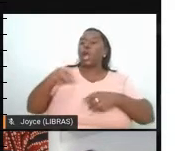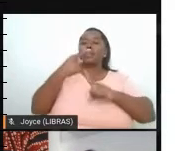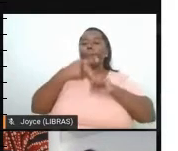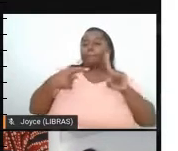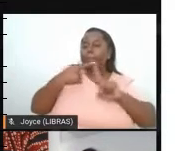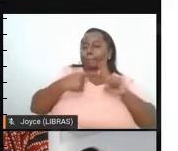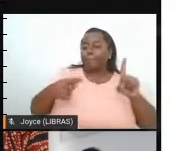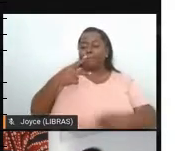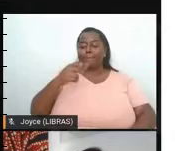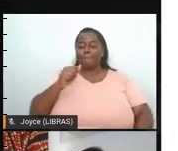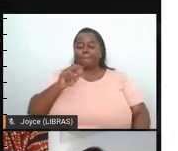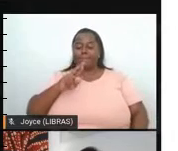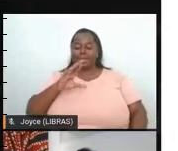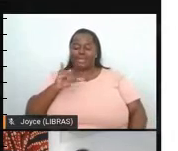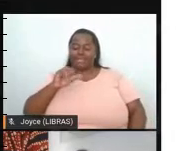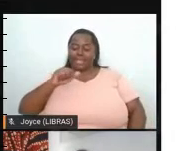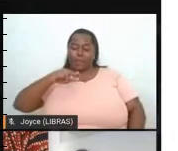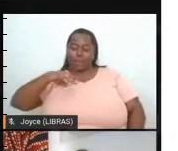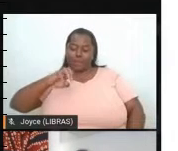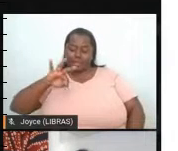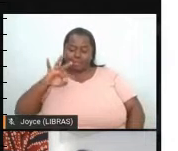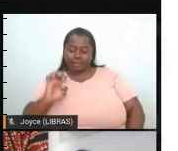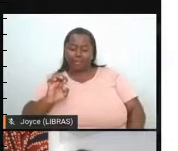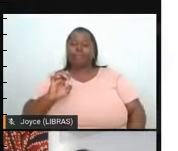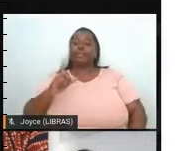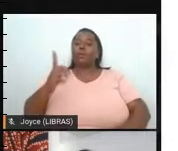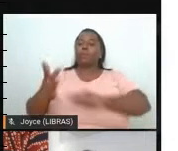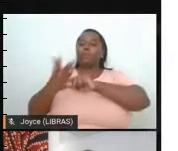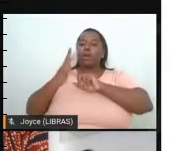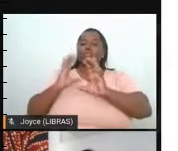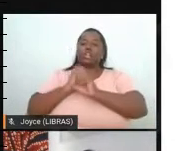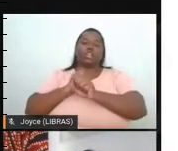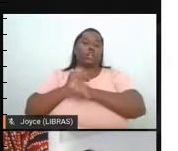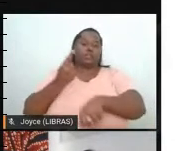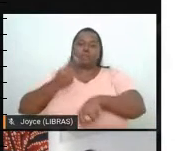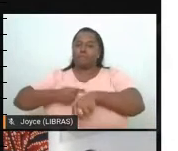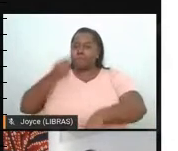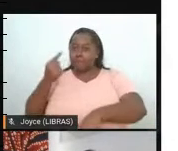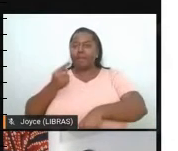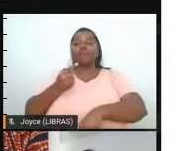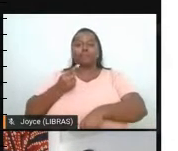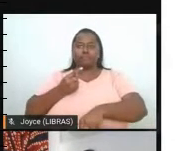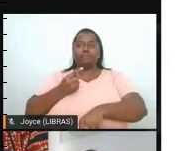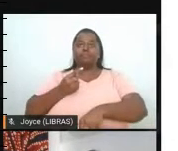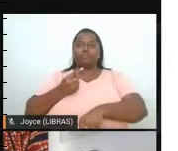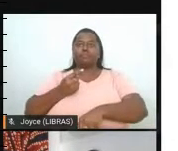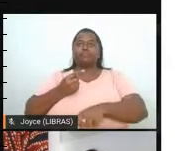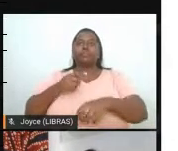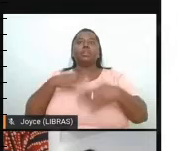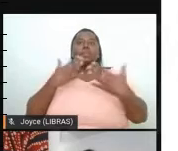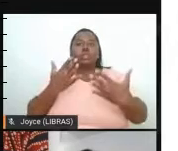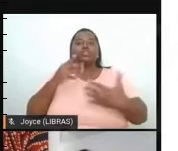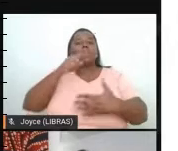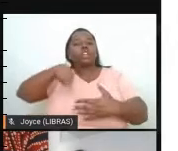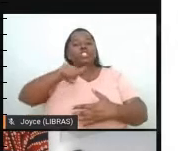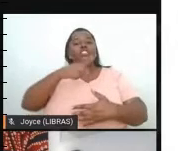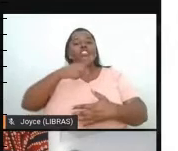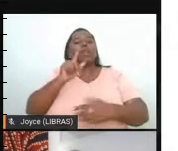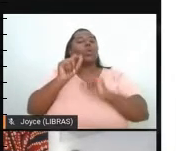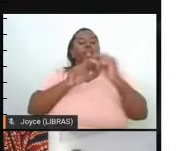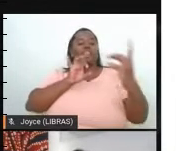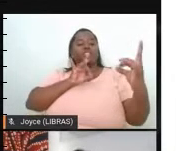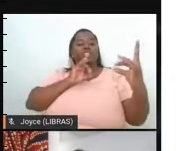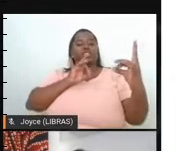teve 16,7 nessa nota, tá? Então, vai ser isso que a gente fala de feedback automático